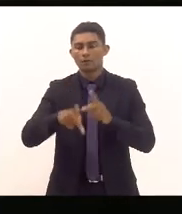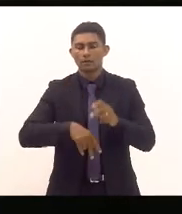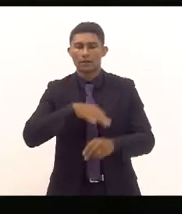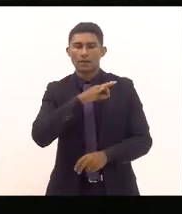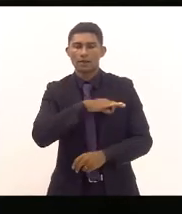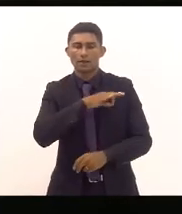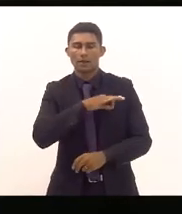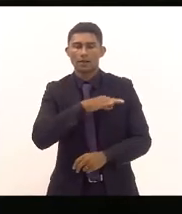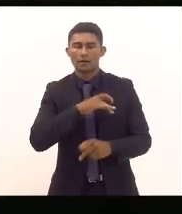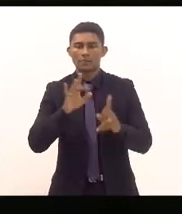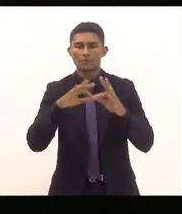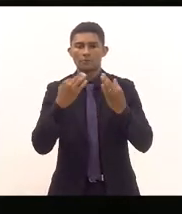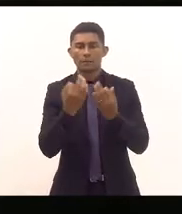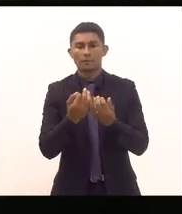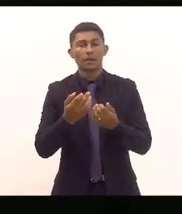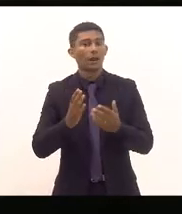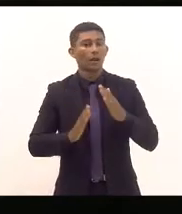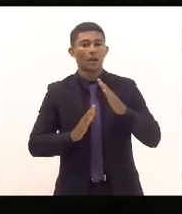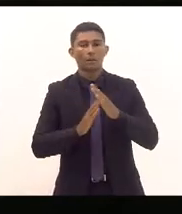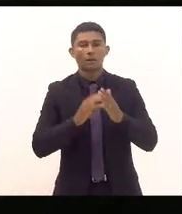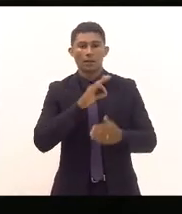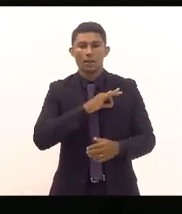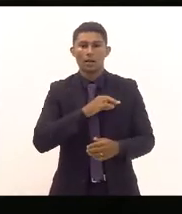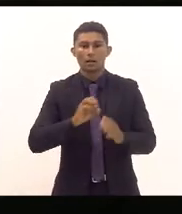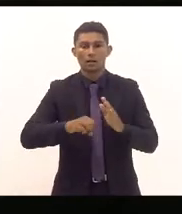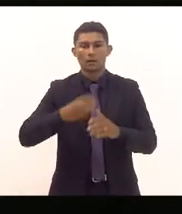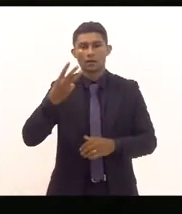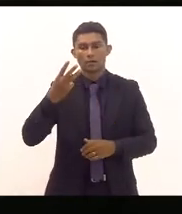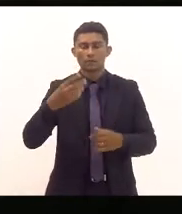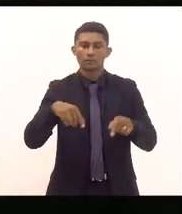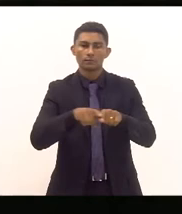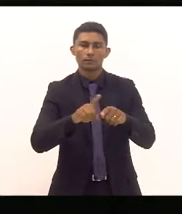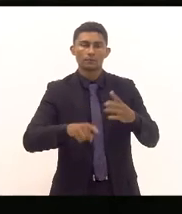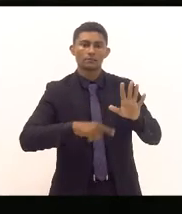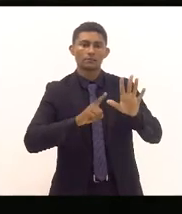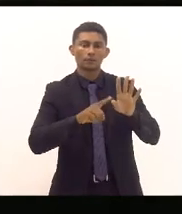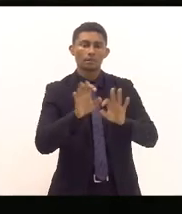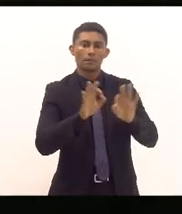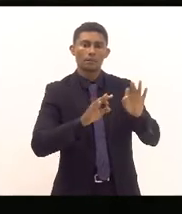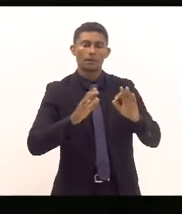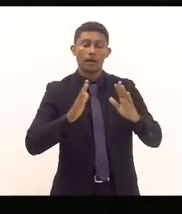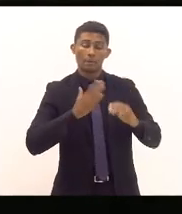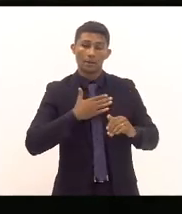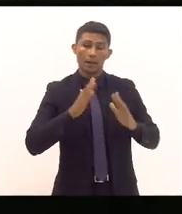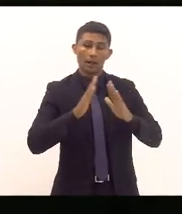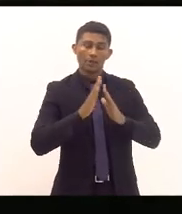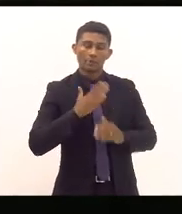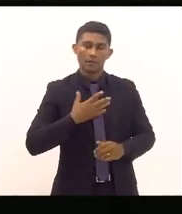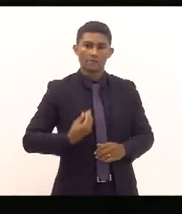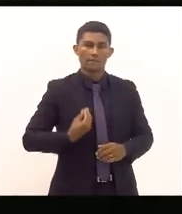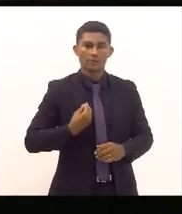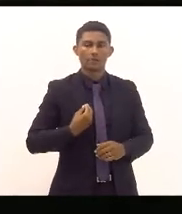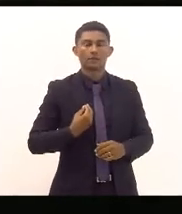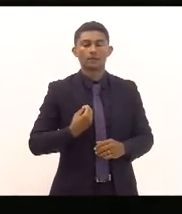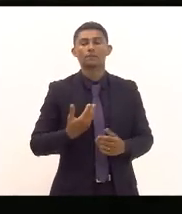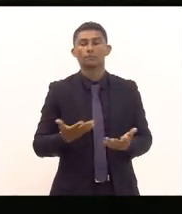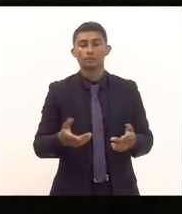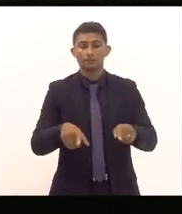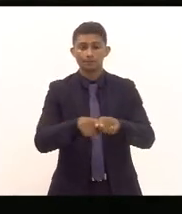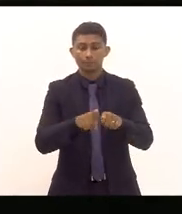três salários mínimos conjuntos habitacionais do programa Minha Casa Minha Vida do grupo de um a três salários mínimos